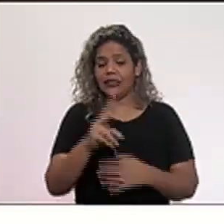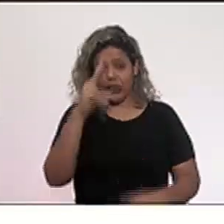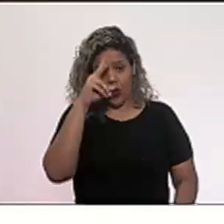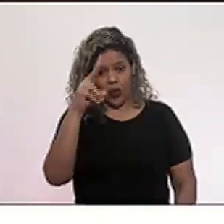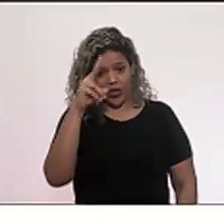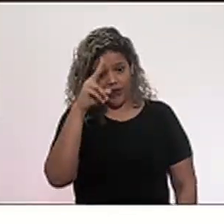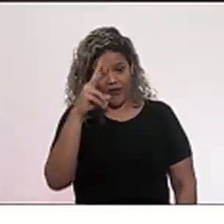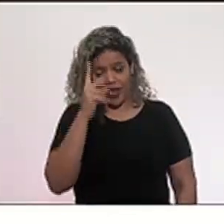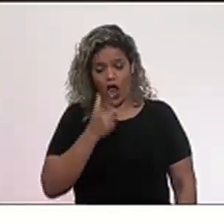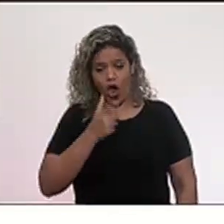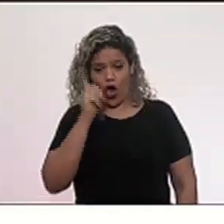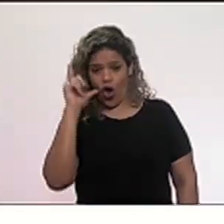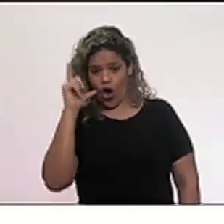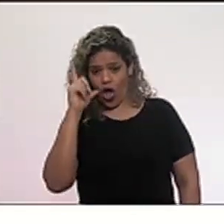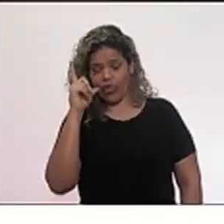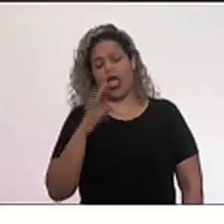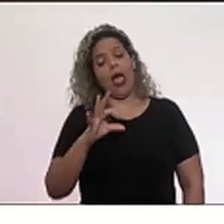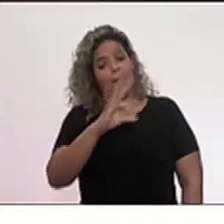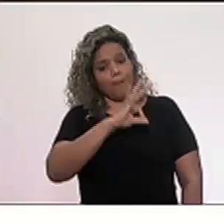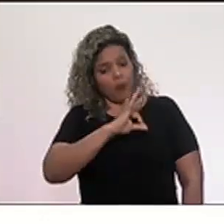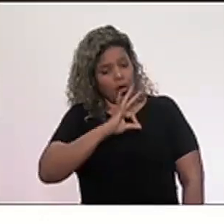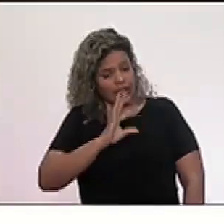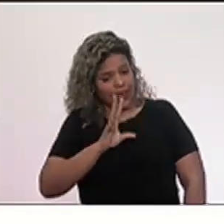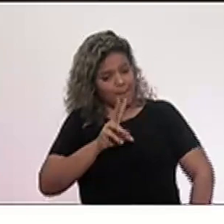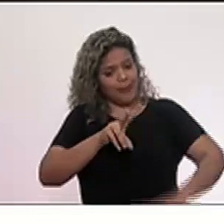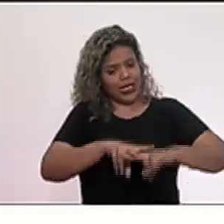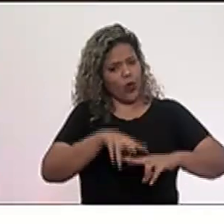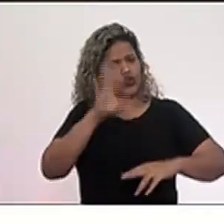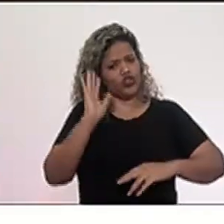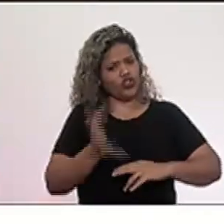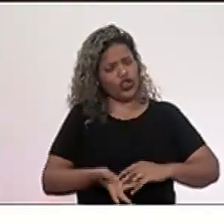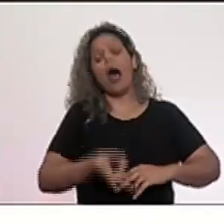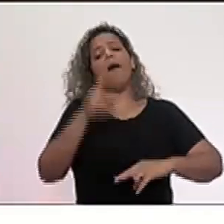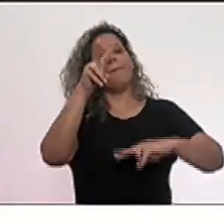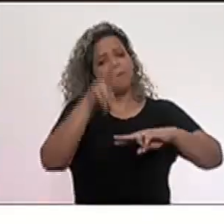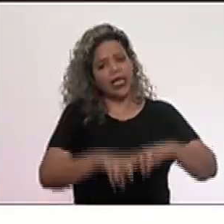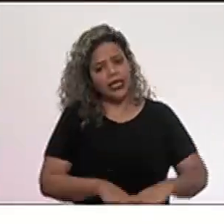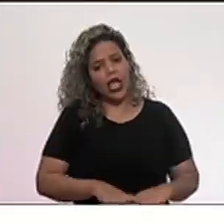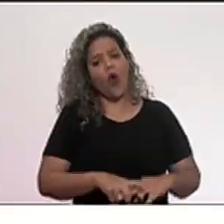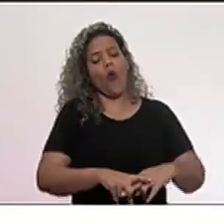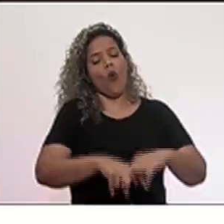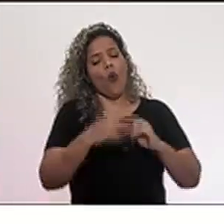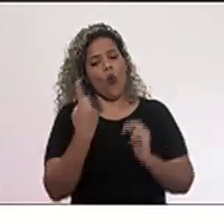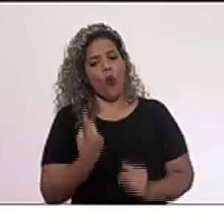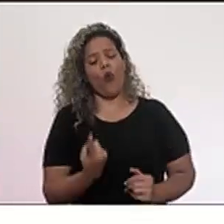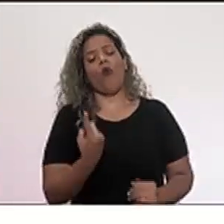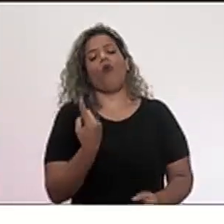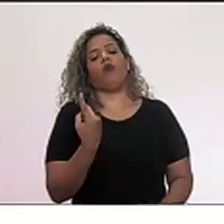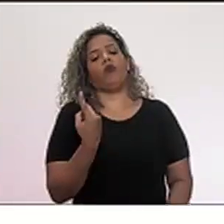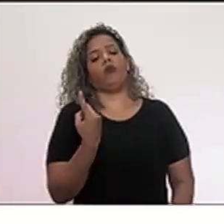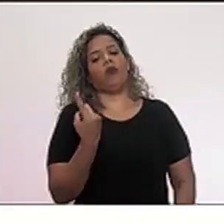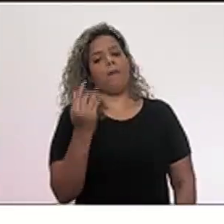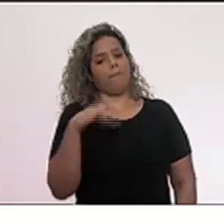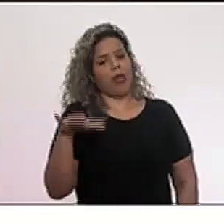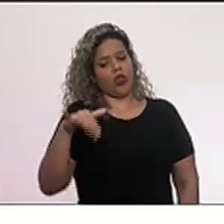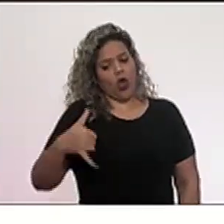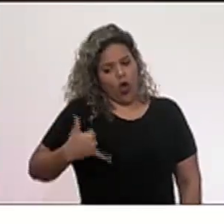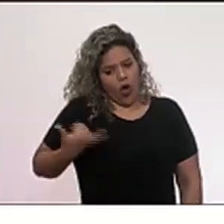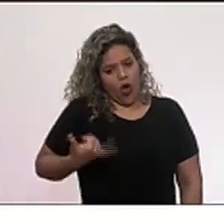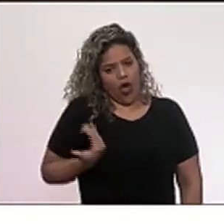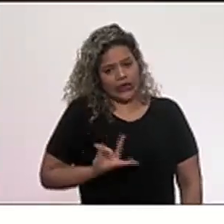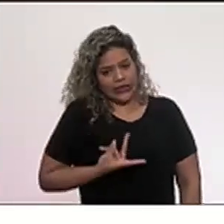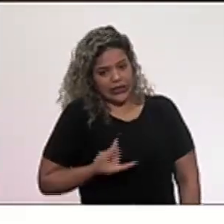por exemplo, ontem a polícia já prendeu um menor que havia